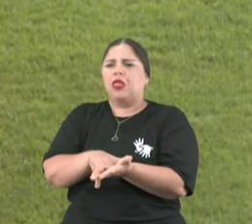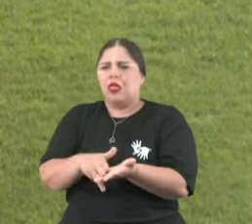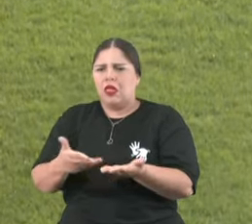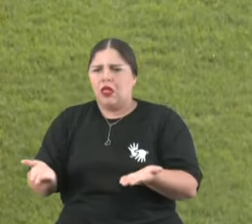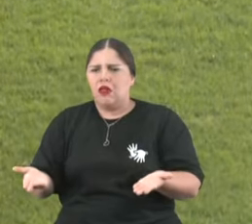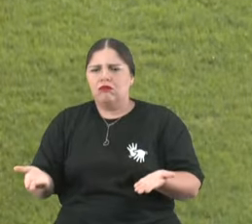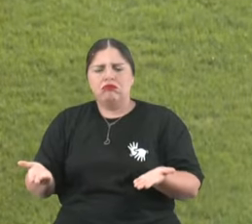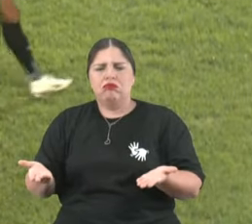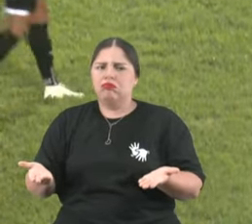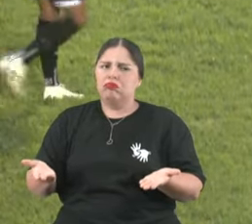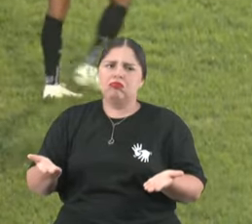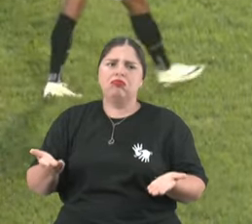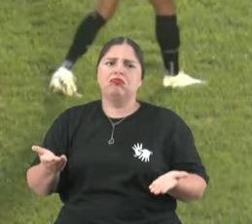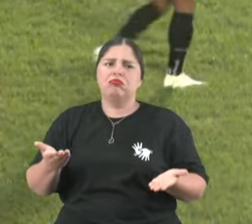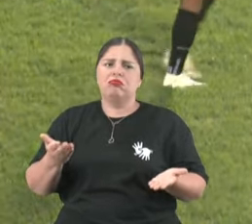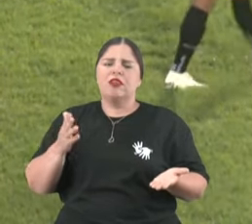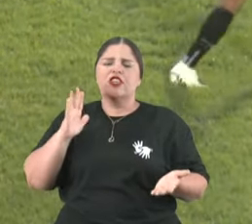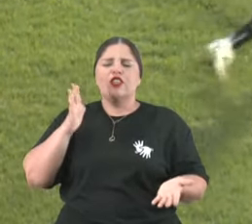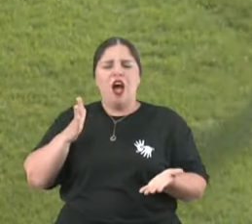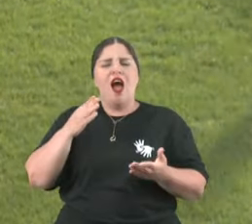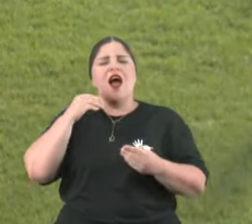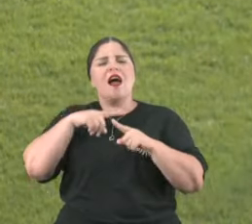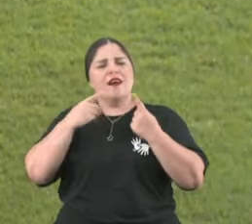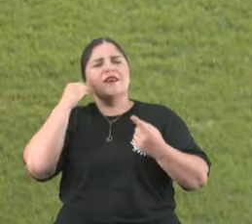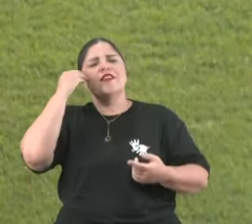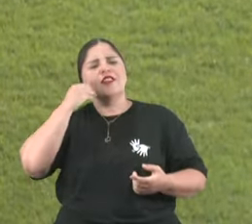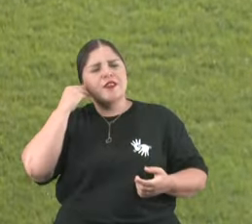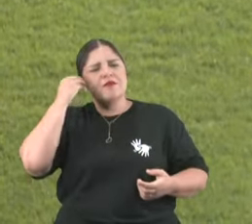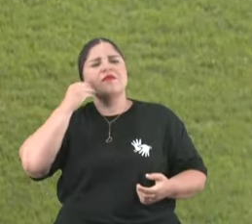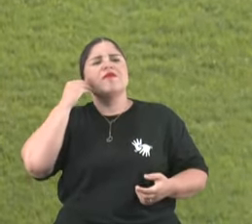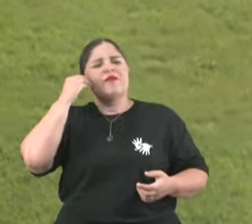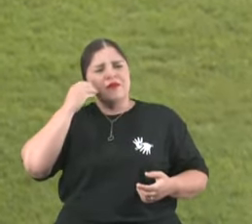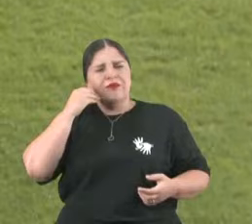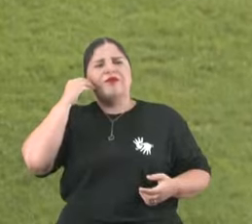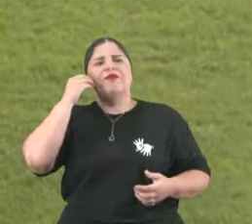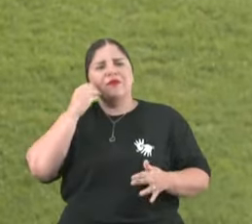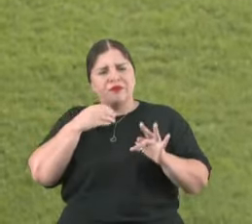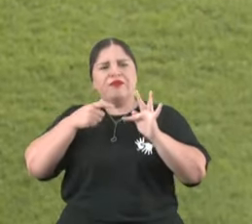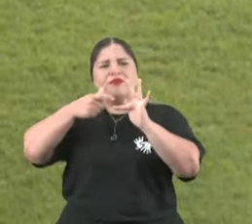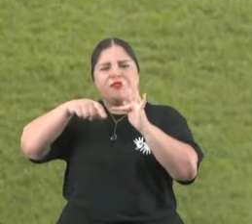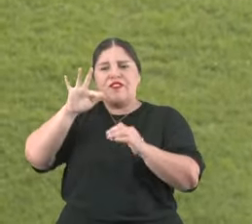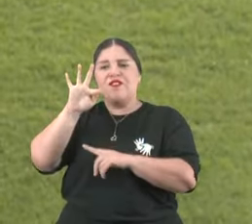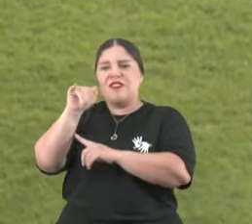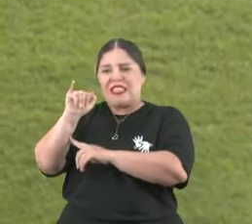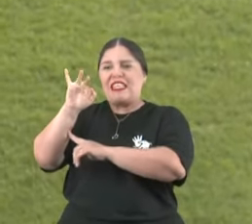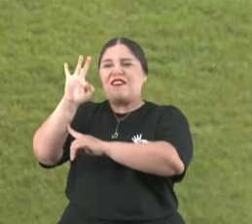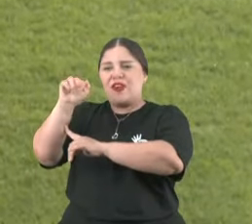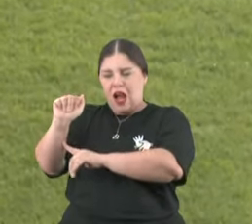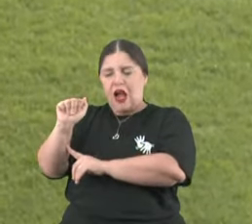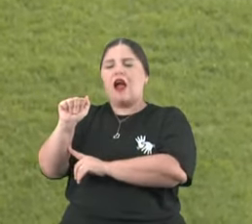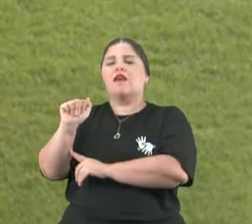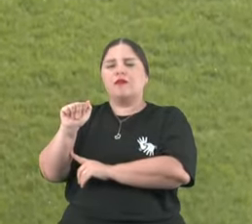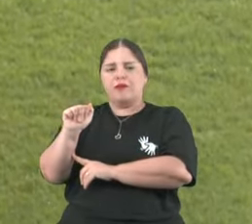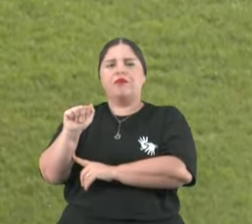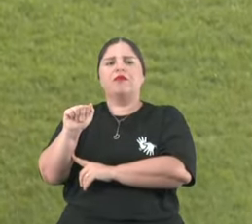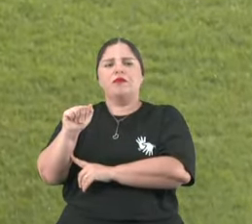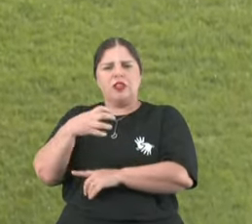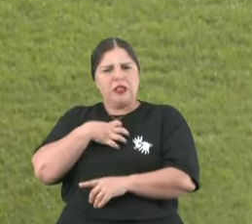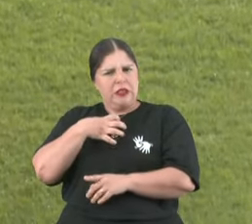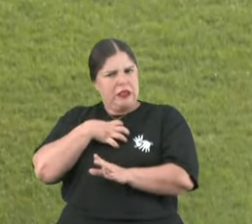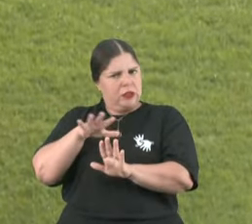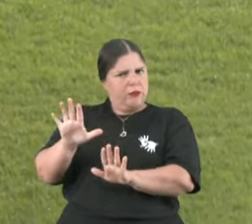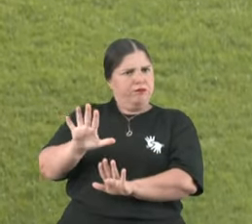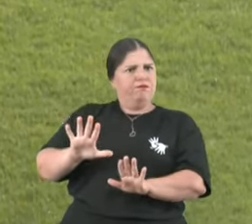a experiência do árbitro, né? Um árbitro que passou pela FIFA, se ele sente alguma coisa anormal, a primeira ação